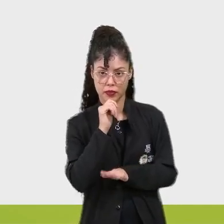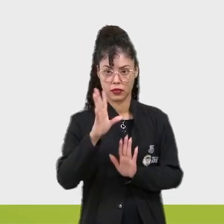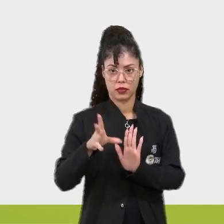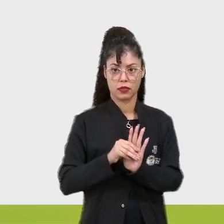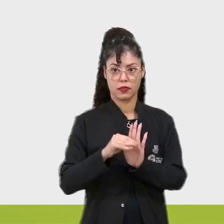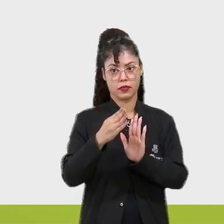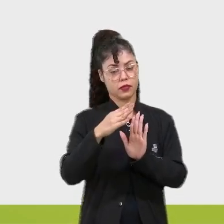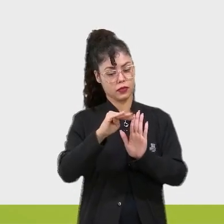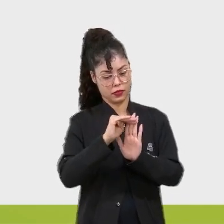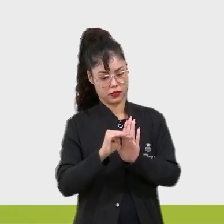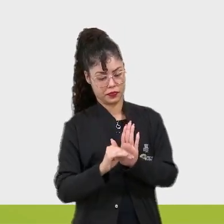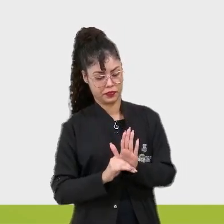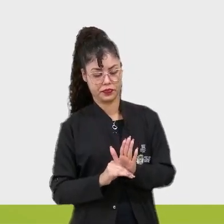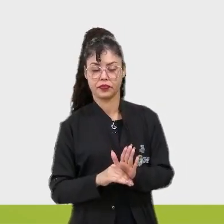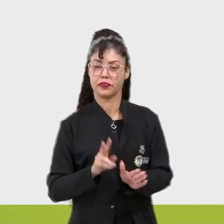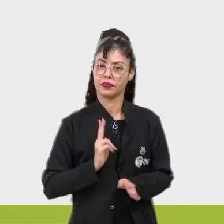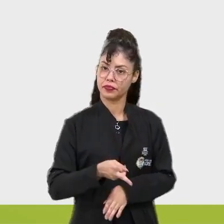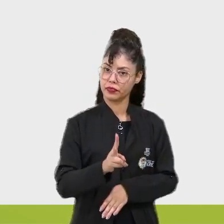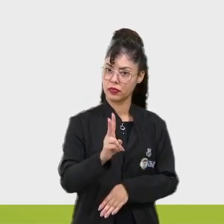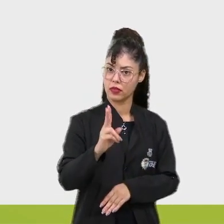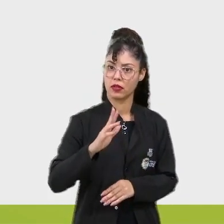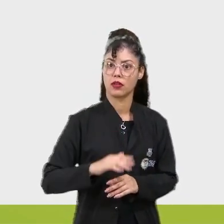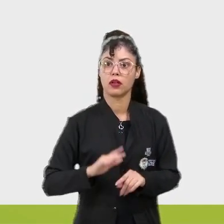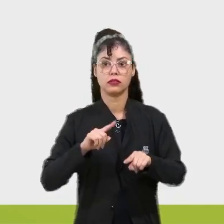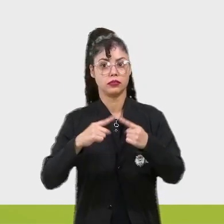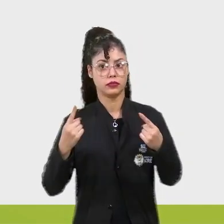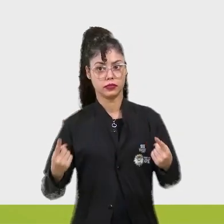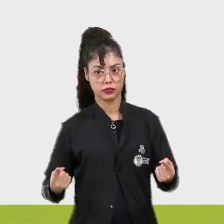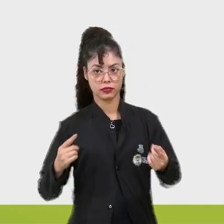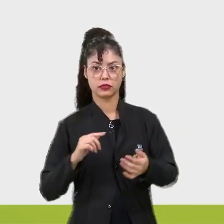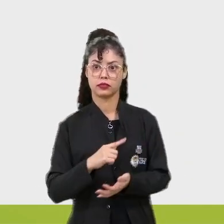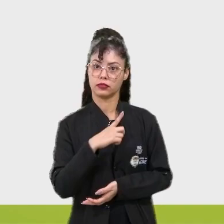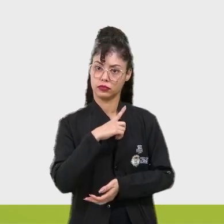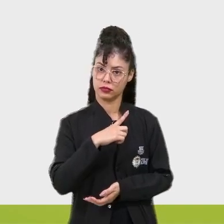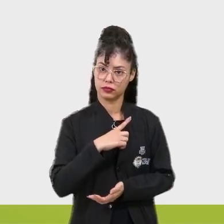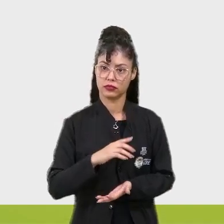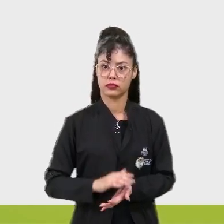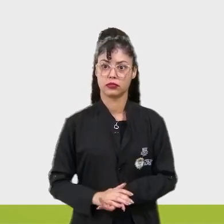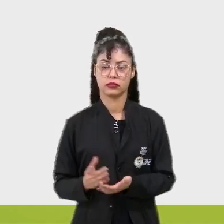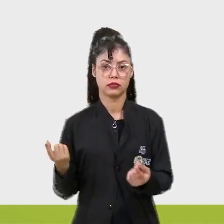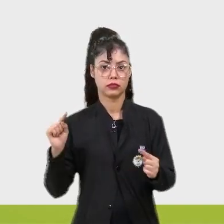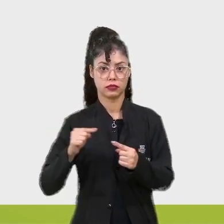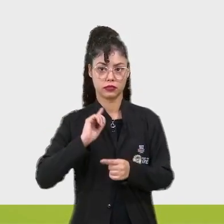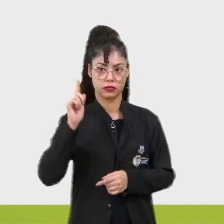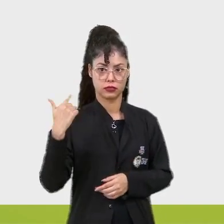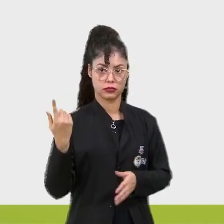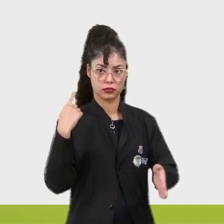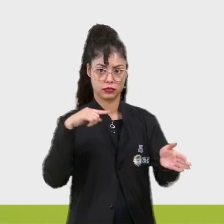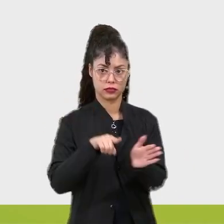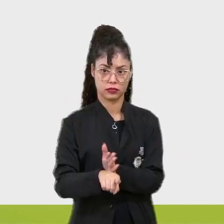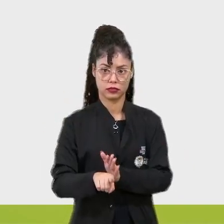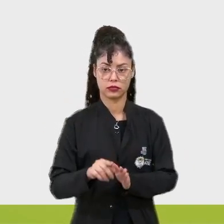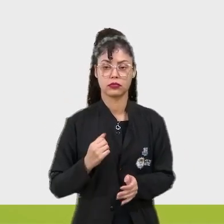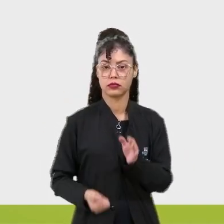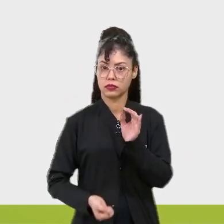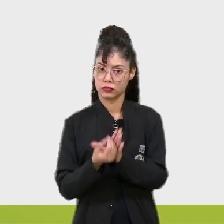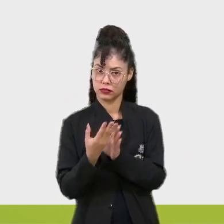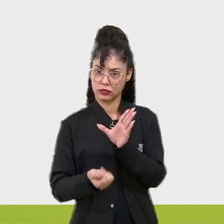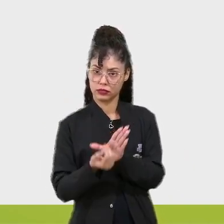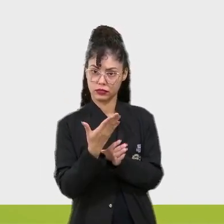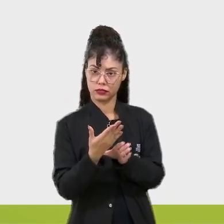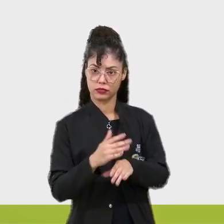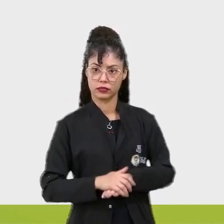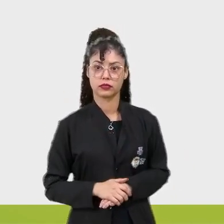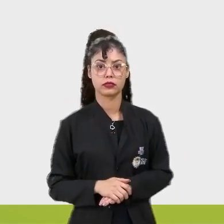seu repertório, ele é pertinente, mas tem a próxima pergunta. Ele é produtivo?